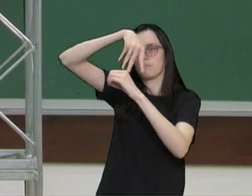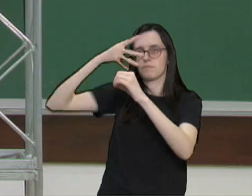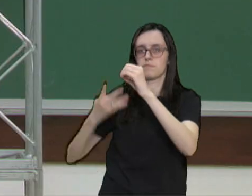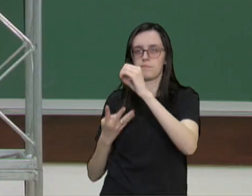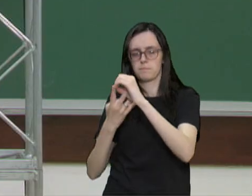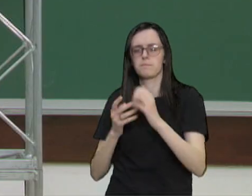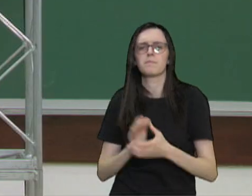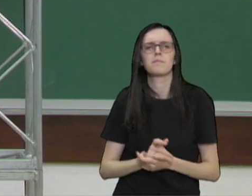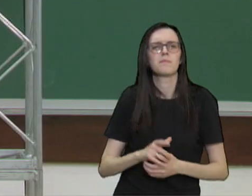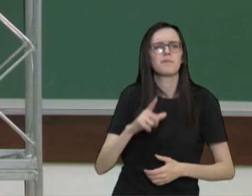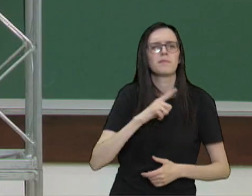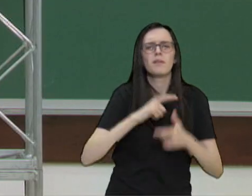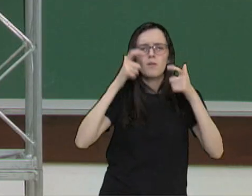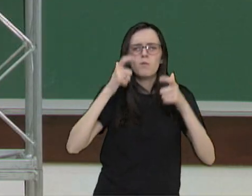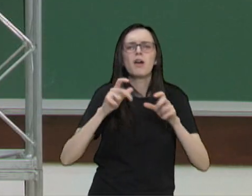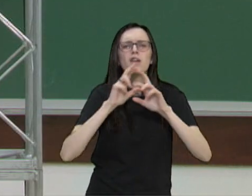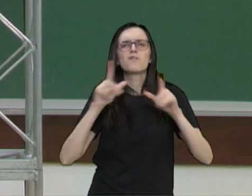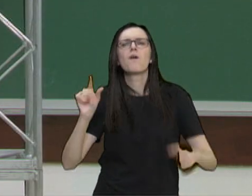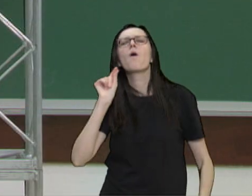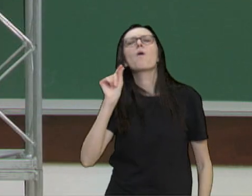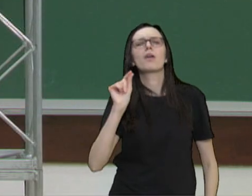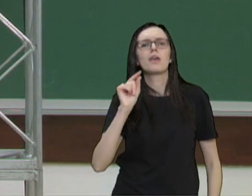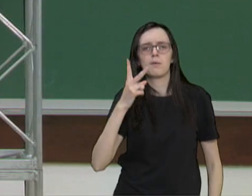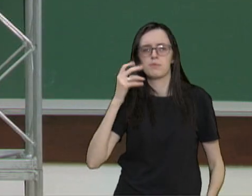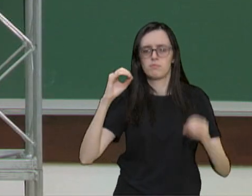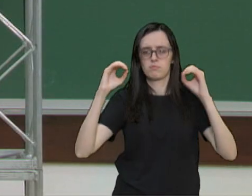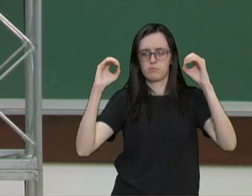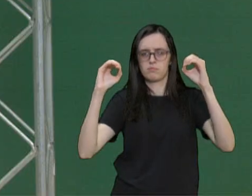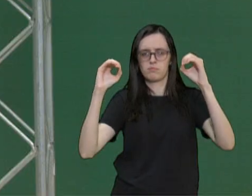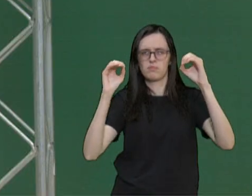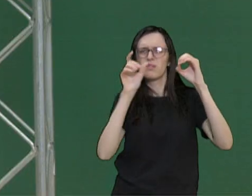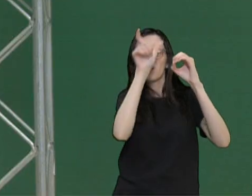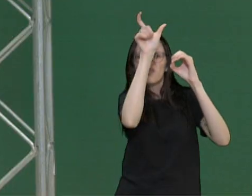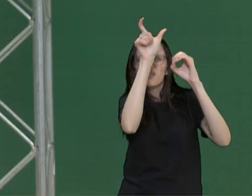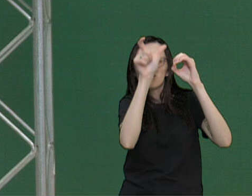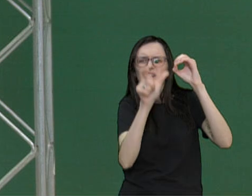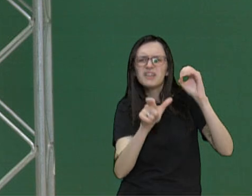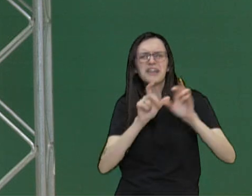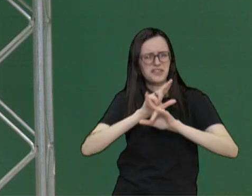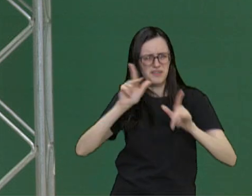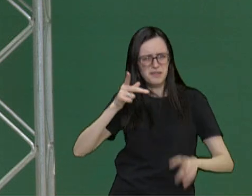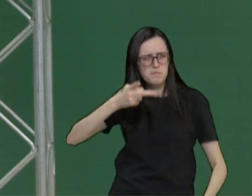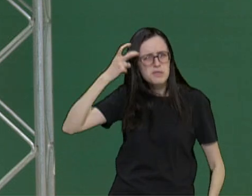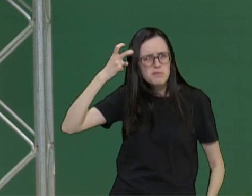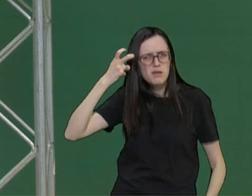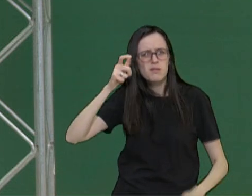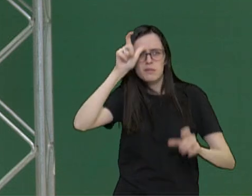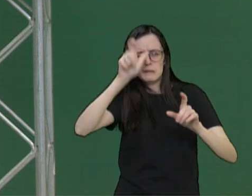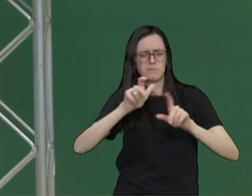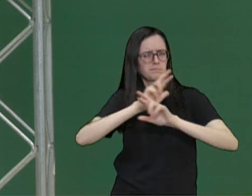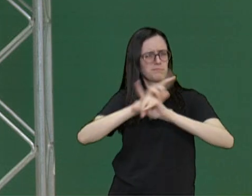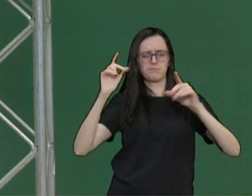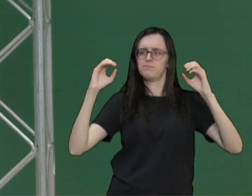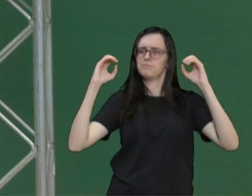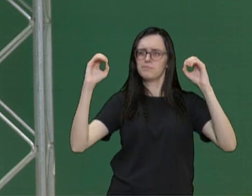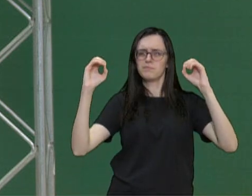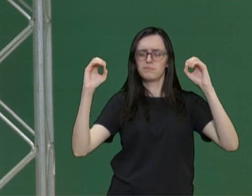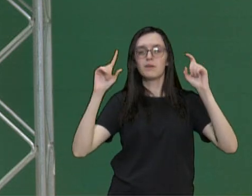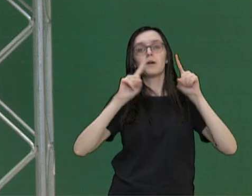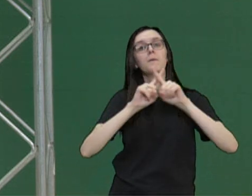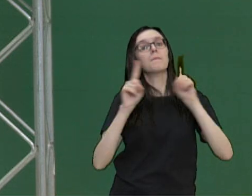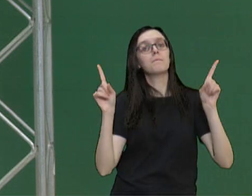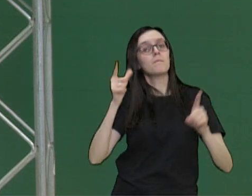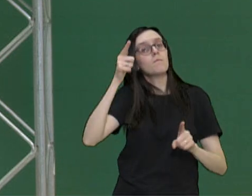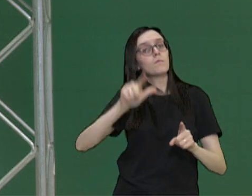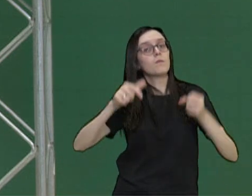uma região um pouquinho diferente, que é entre as cargas. Entre as cargas elas sofrem uma distorção um pouquinho diferente, mas de